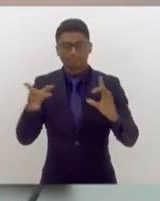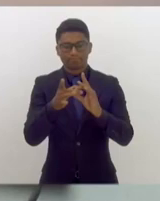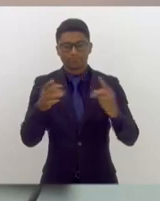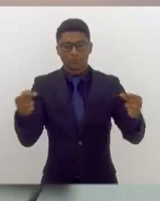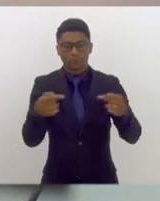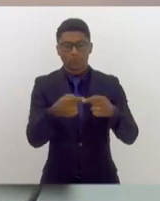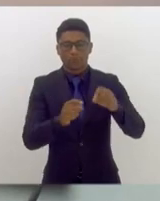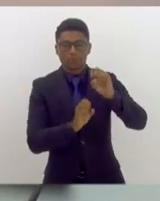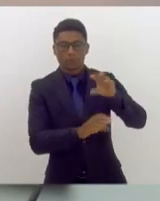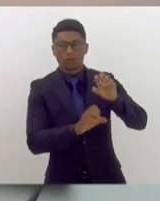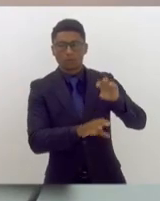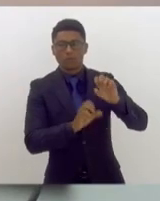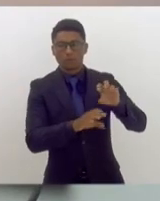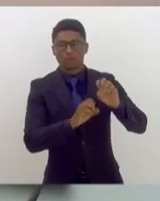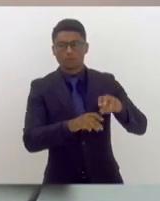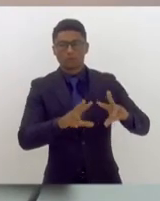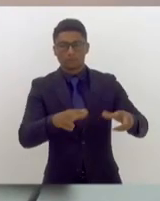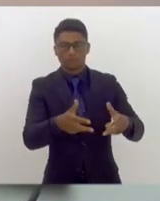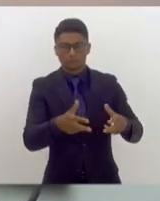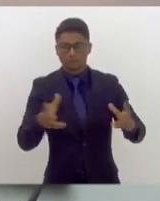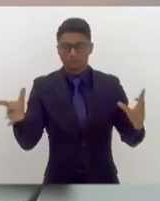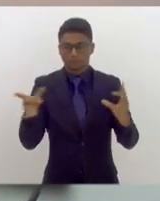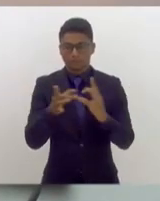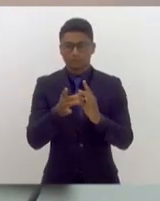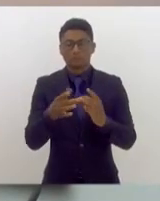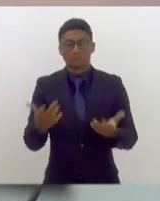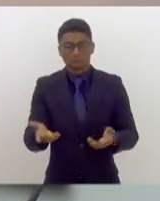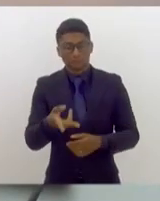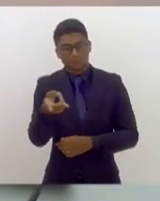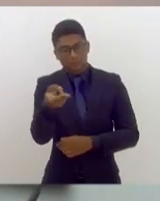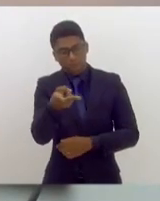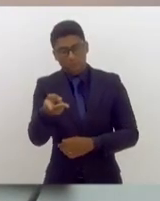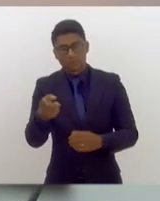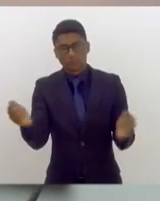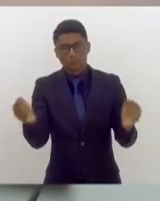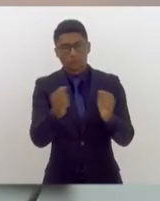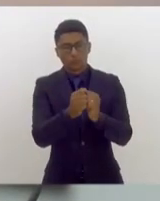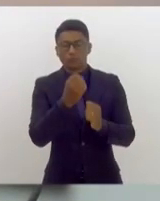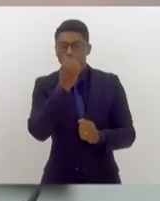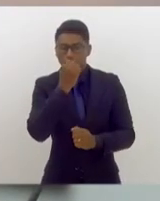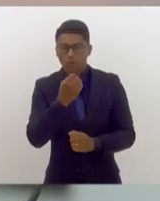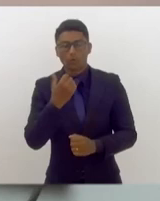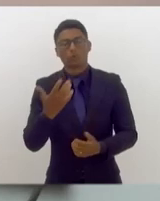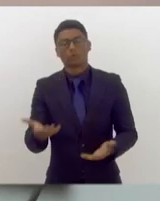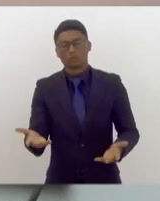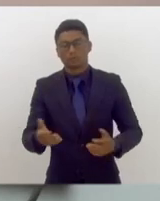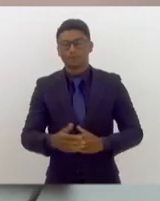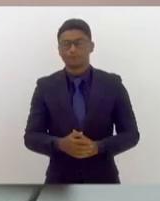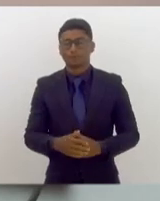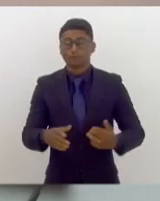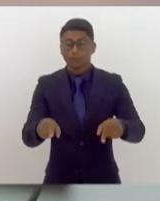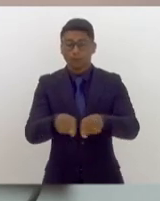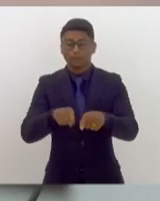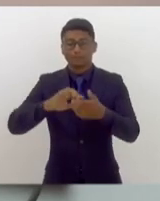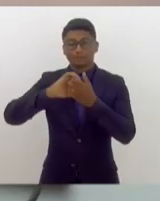de Educação, e é sempre muito bom vê-los juntos nesses grandes desafios. Cumprimentar a professora Malvina